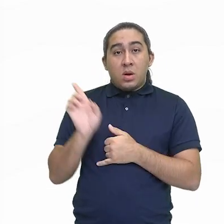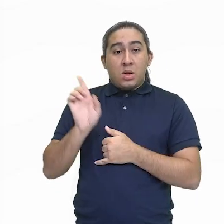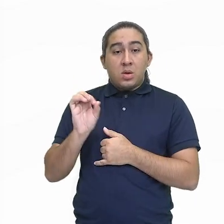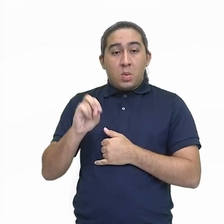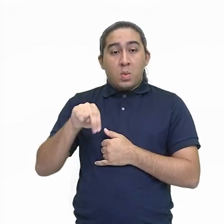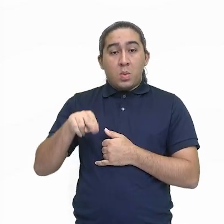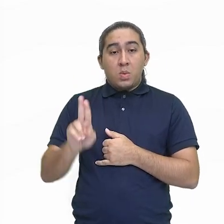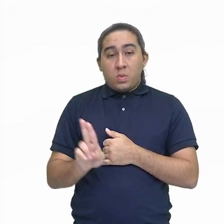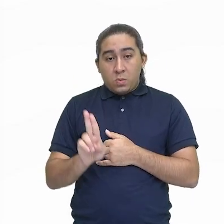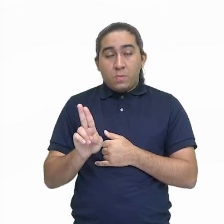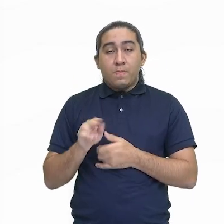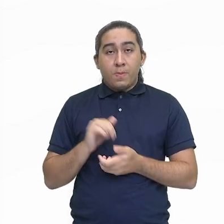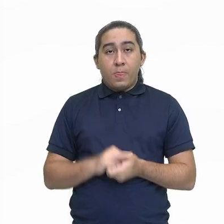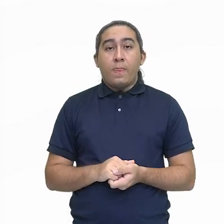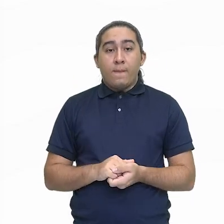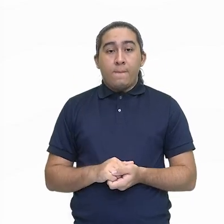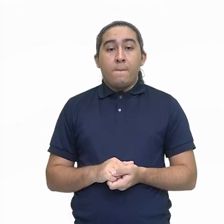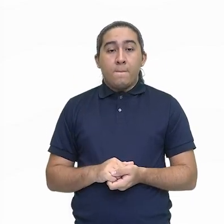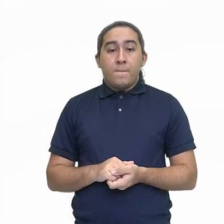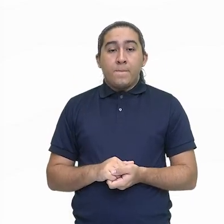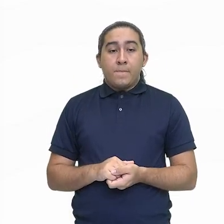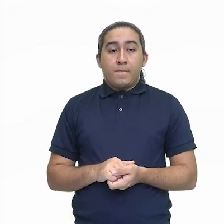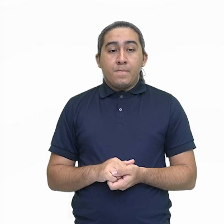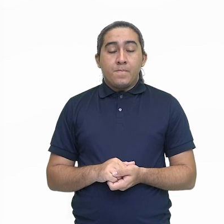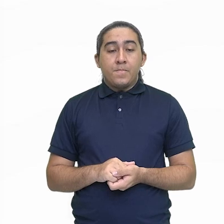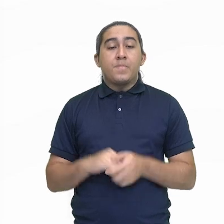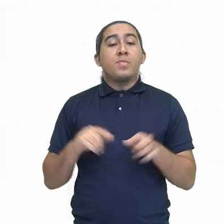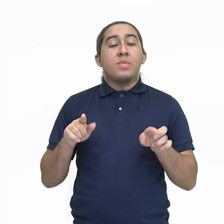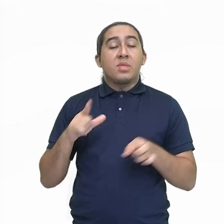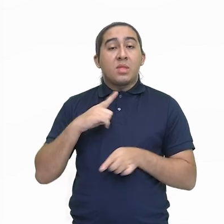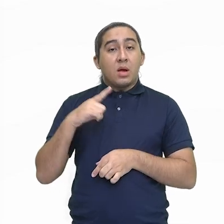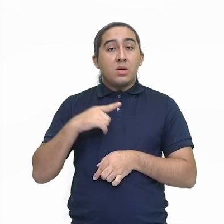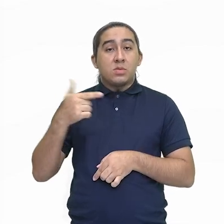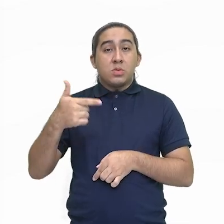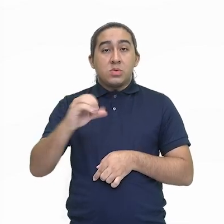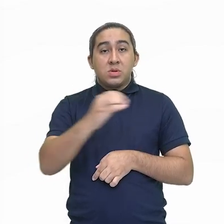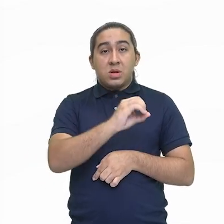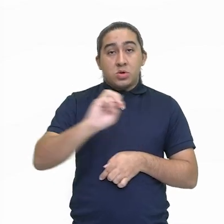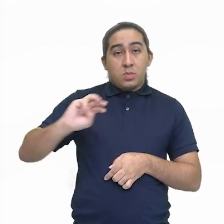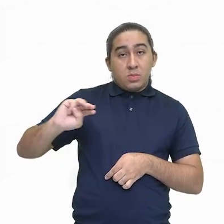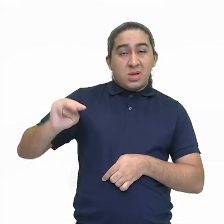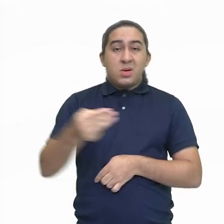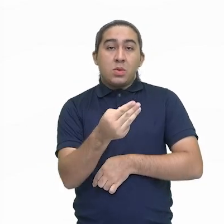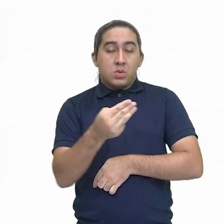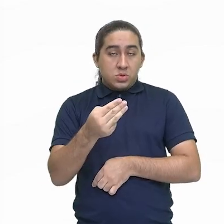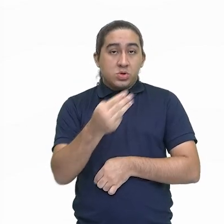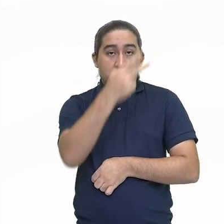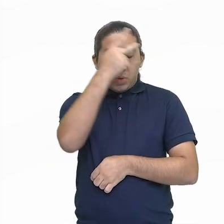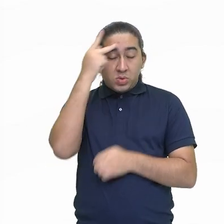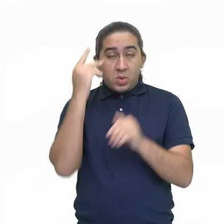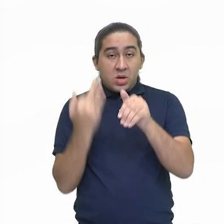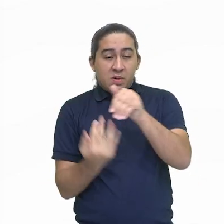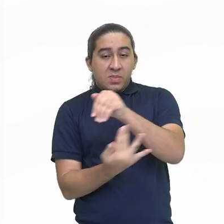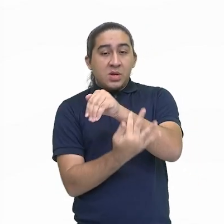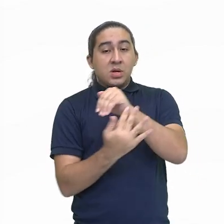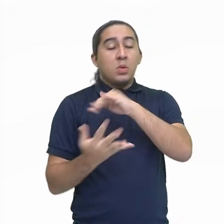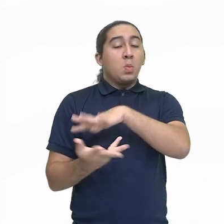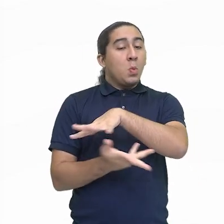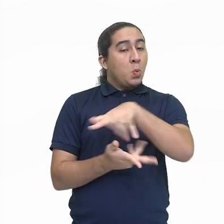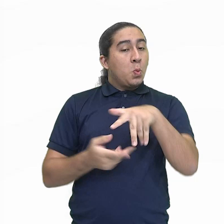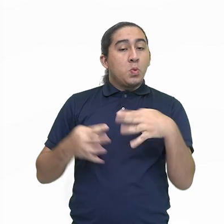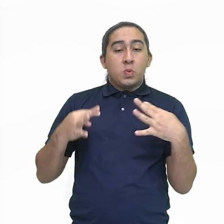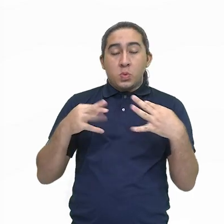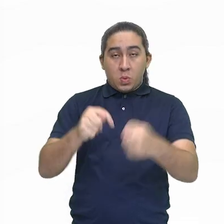Nações Unidas, né, os dados da ONU, que nós temos aí cerca de 200 milhões de imigrantes no mundo, né? Então, que estão aí